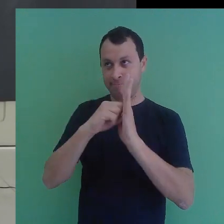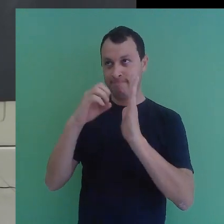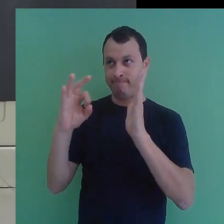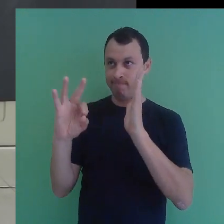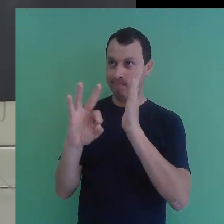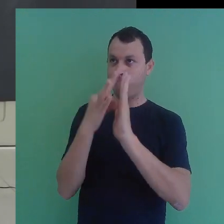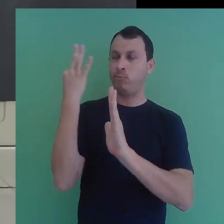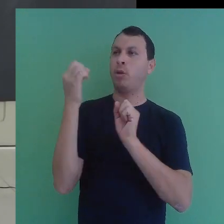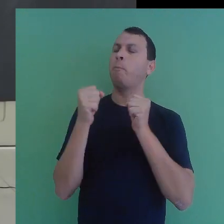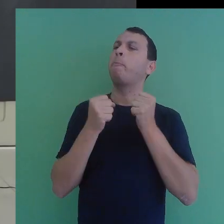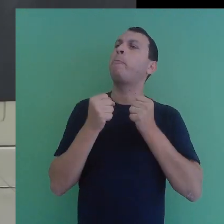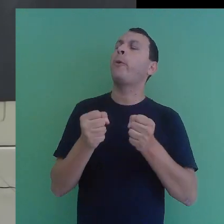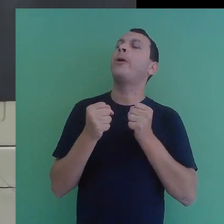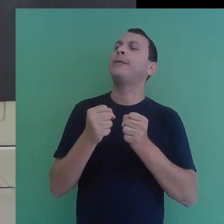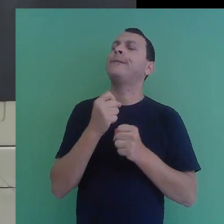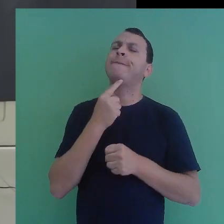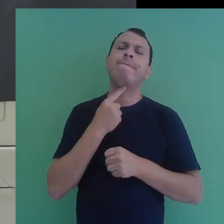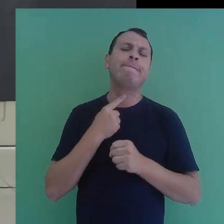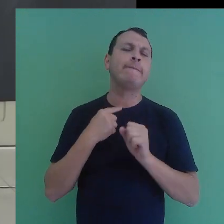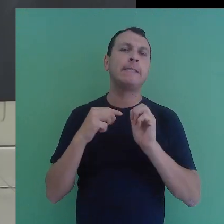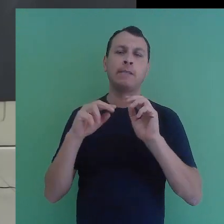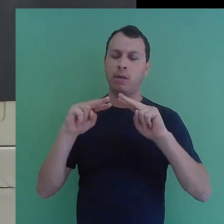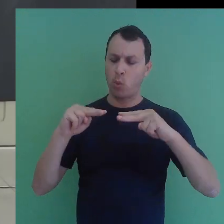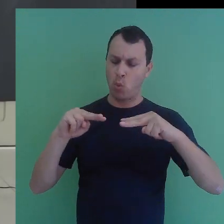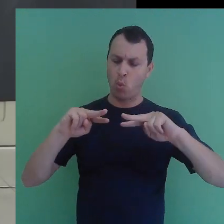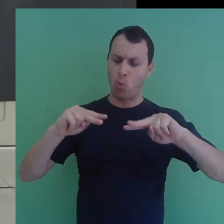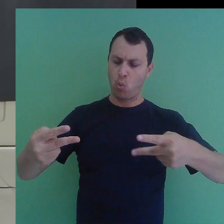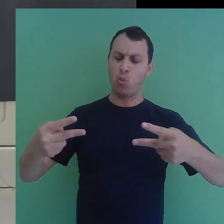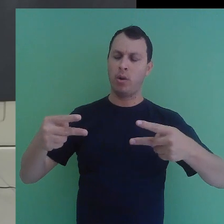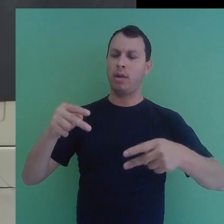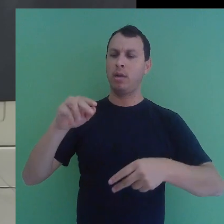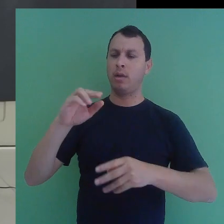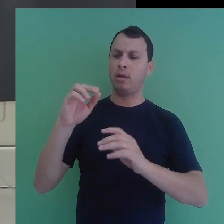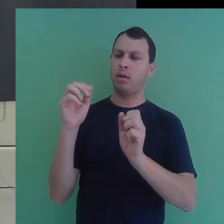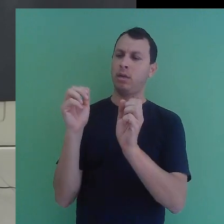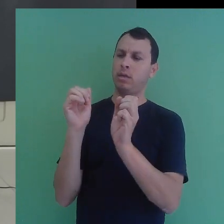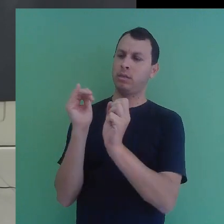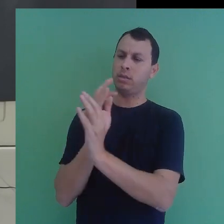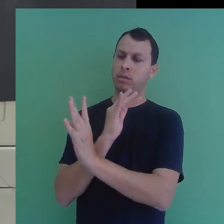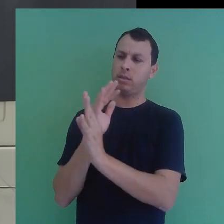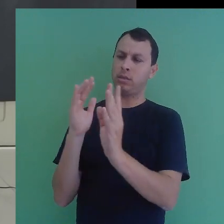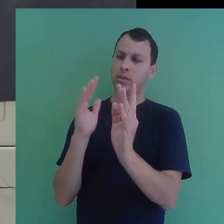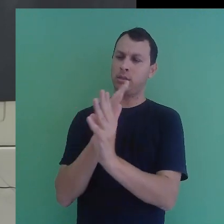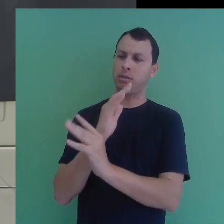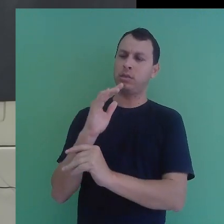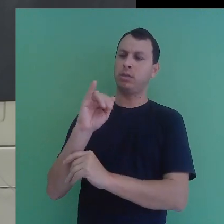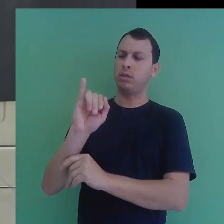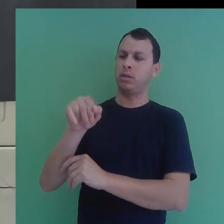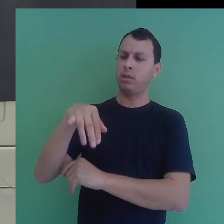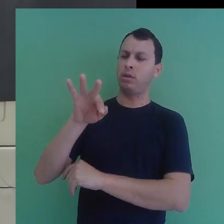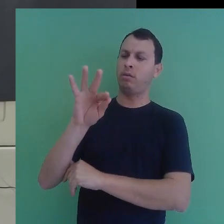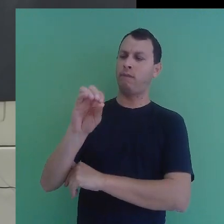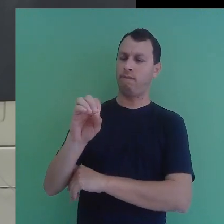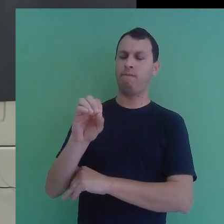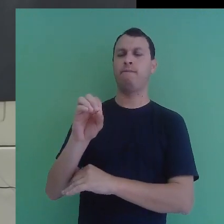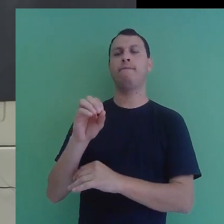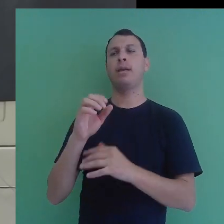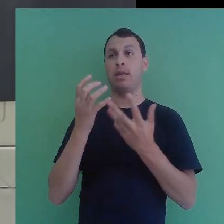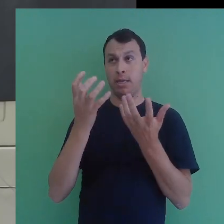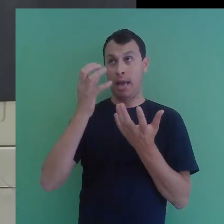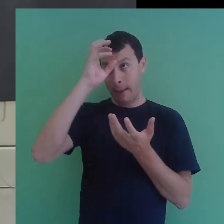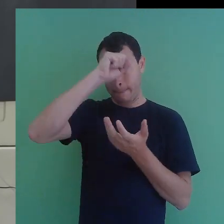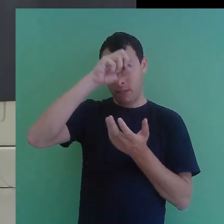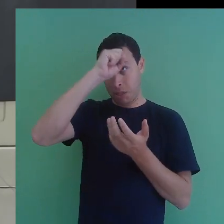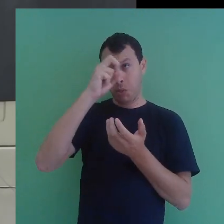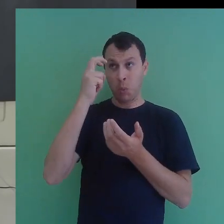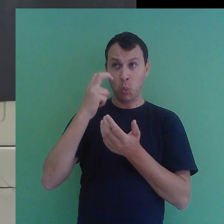né, pode ficar à vontade. Cidade Info, né, Cidade Libras. E aí, se você quiser aprender um